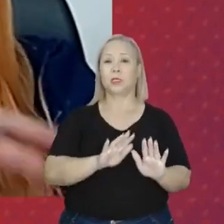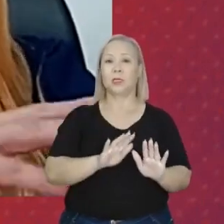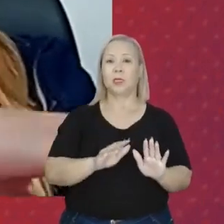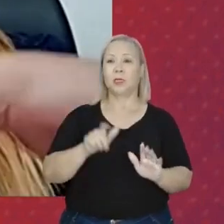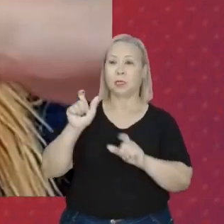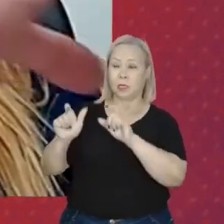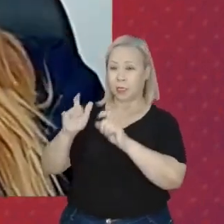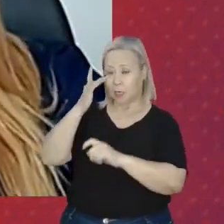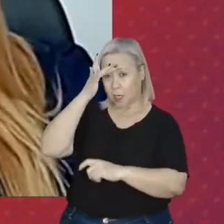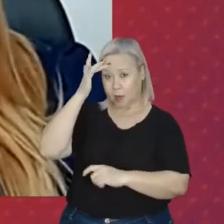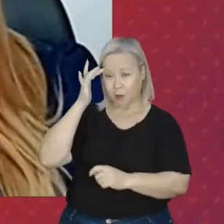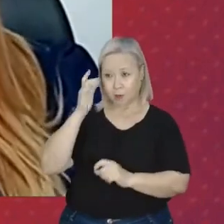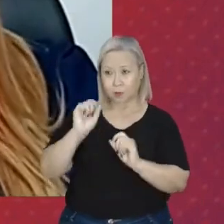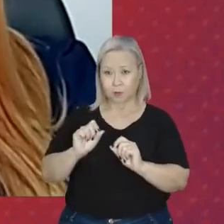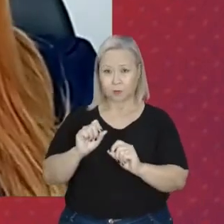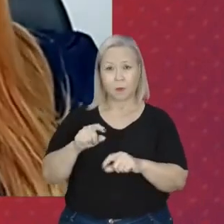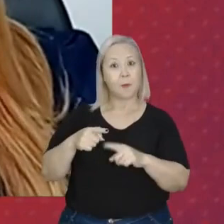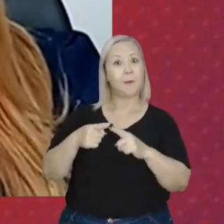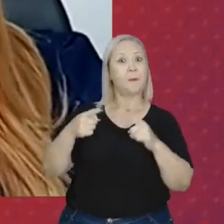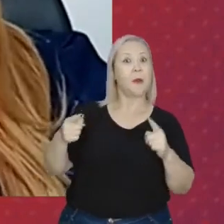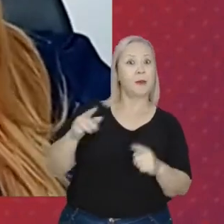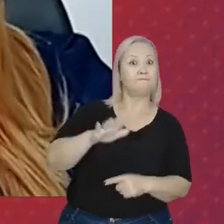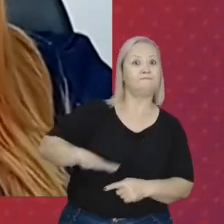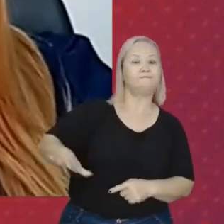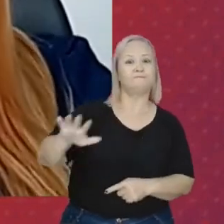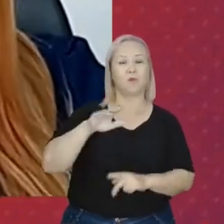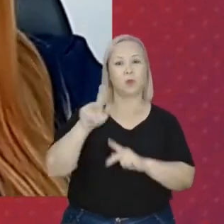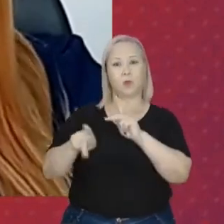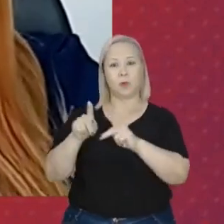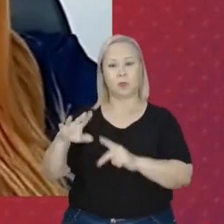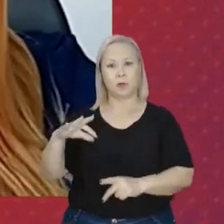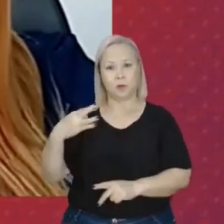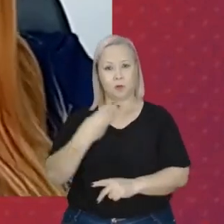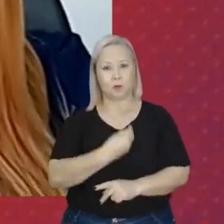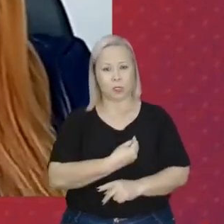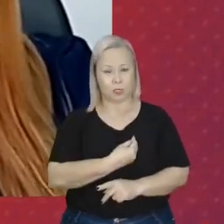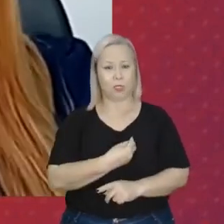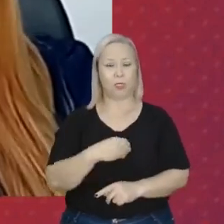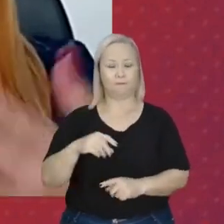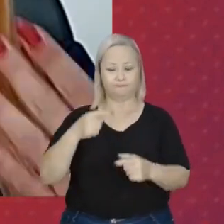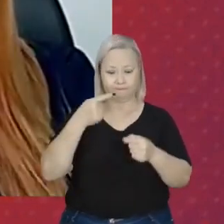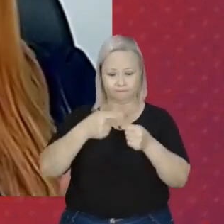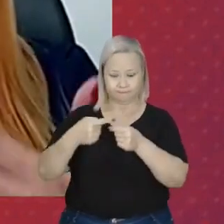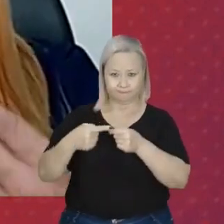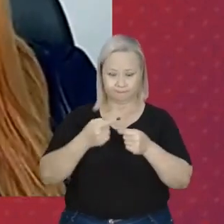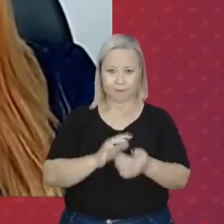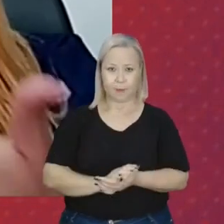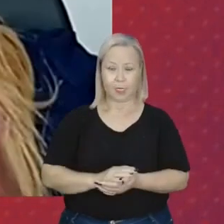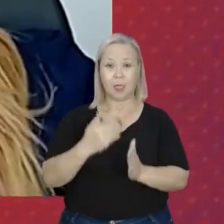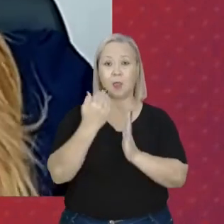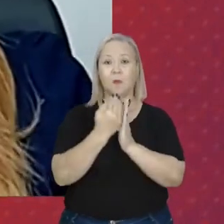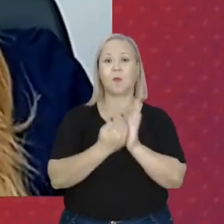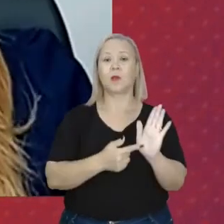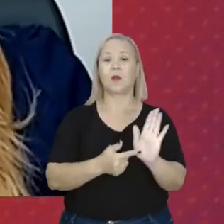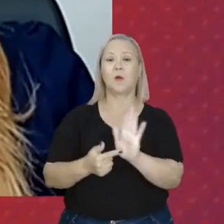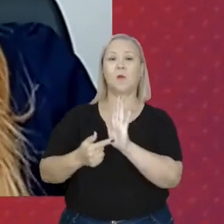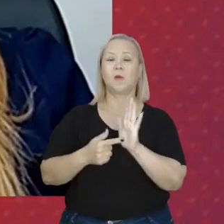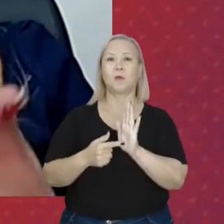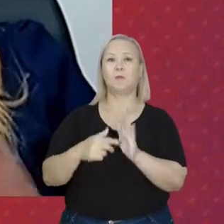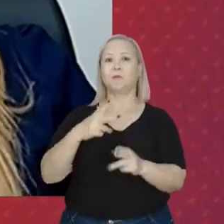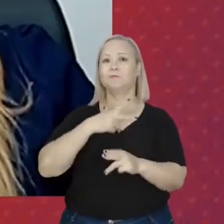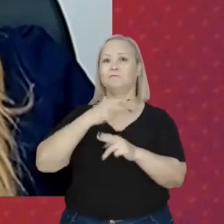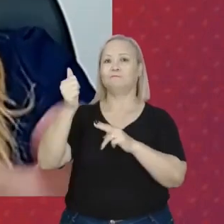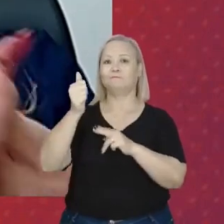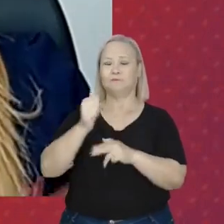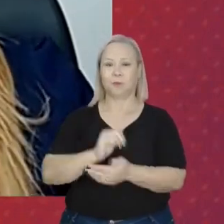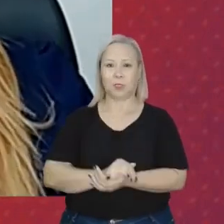de transcidadania, mas para toda a população transgênera da cidade. Então, um programa que mostrou muito sucesso.